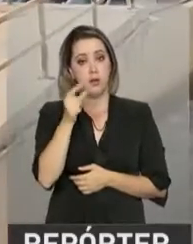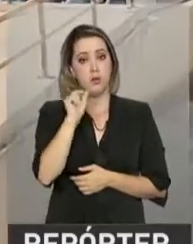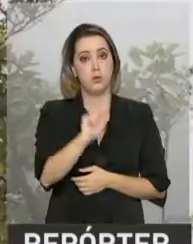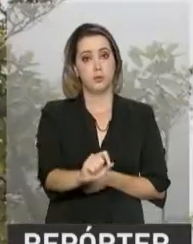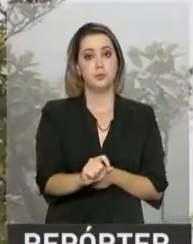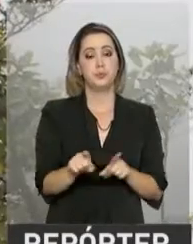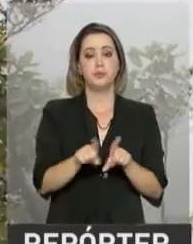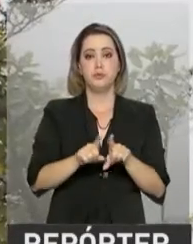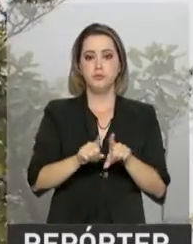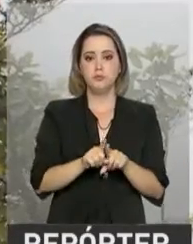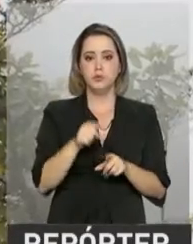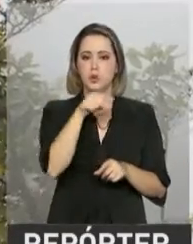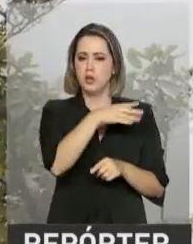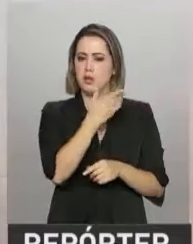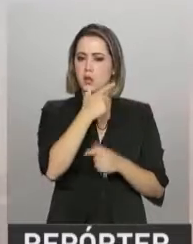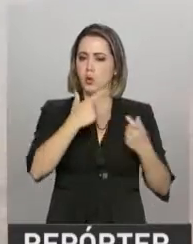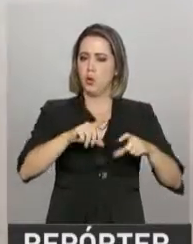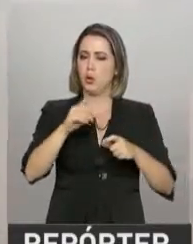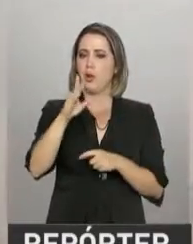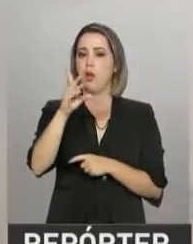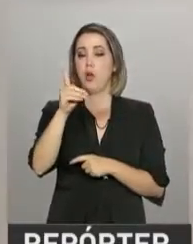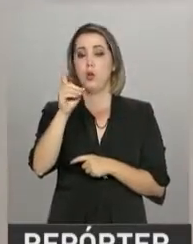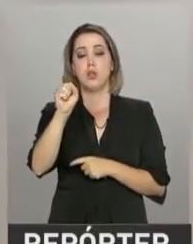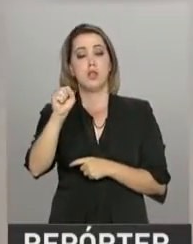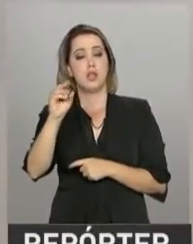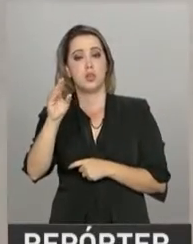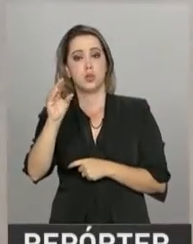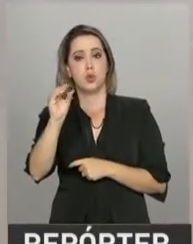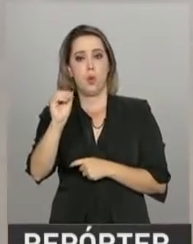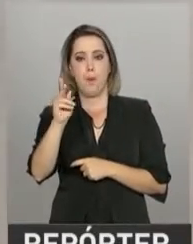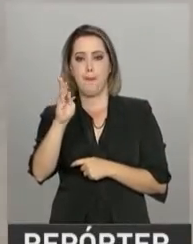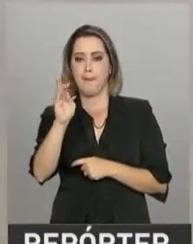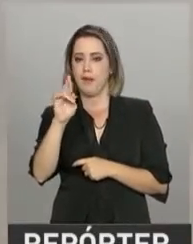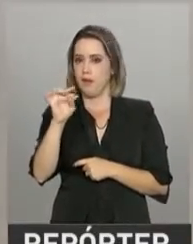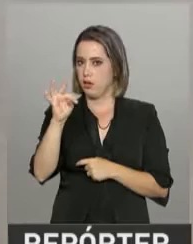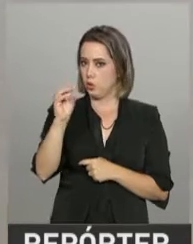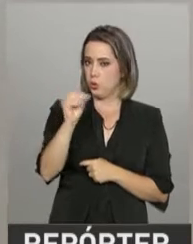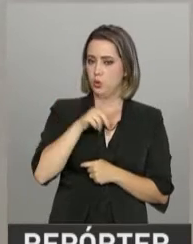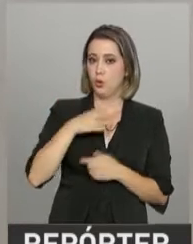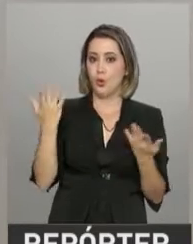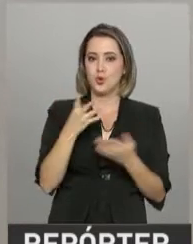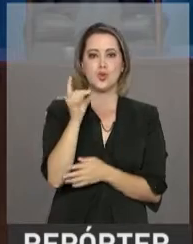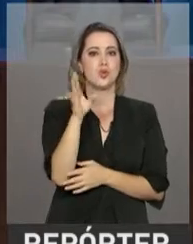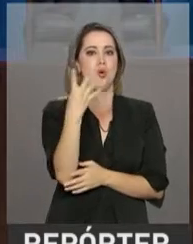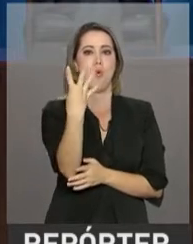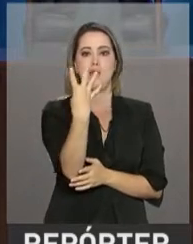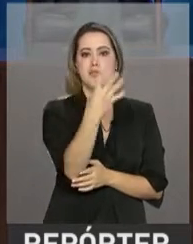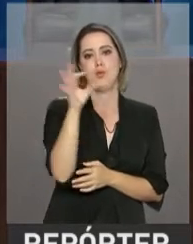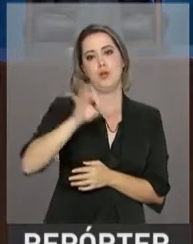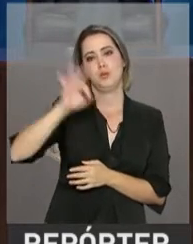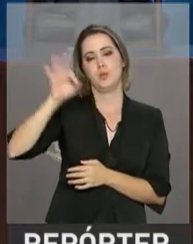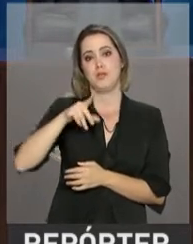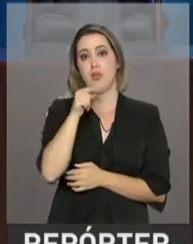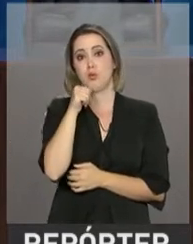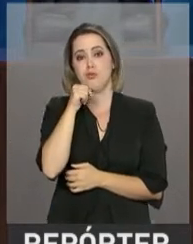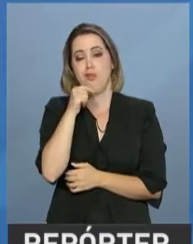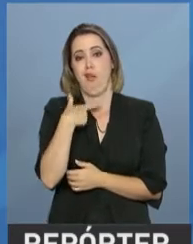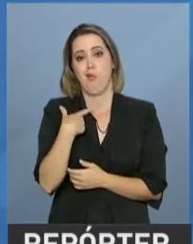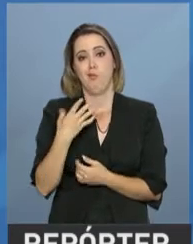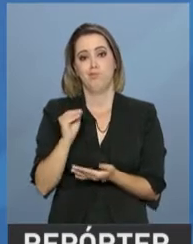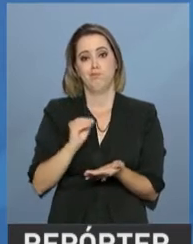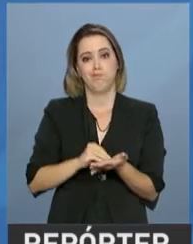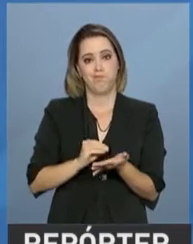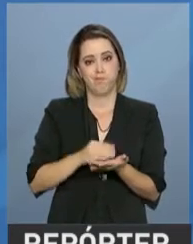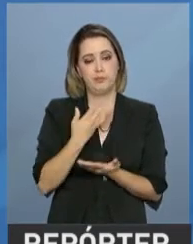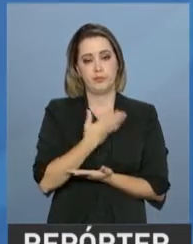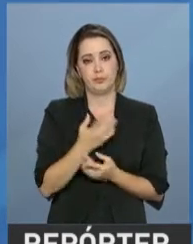federal a barragem do descoberto tem hoje 44 por cento da capacidade útil o governador do distrito federal afirmou